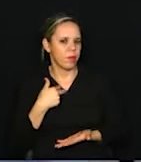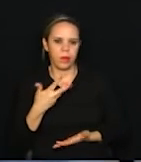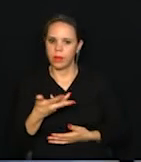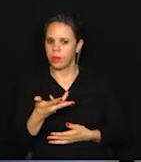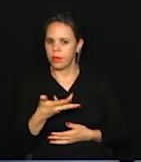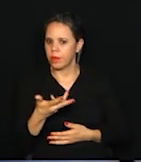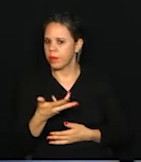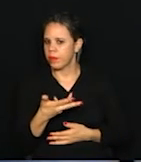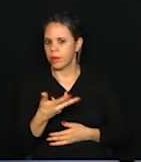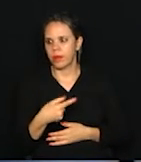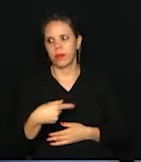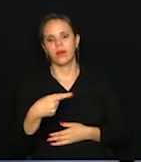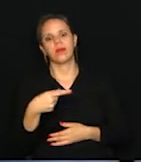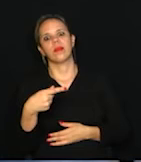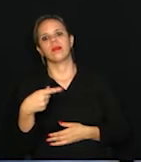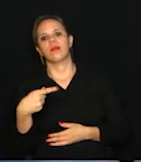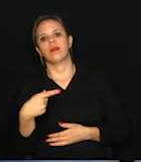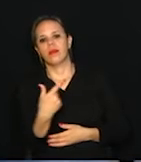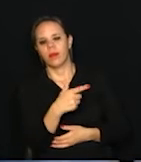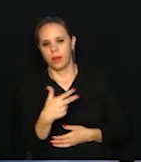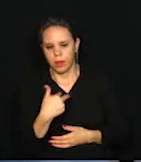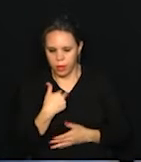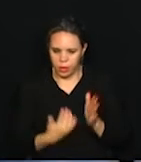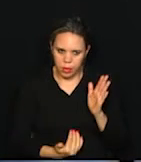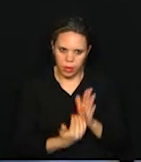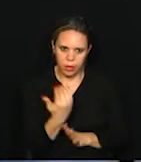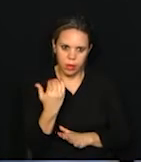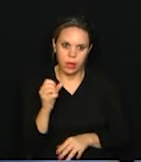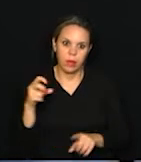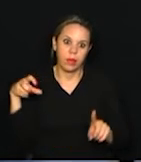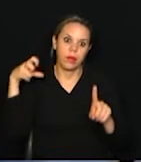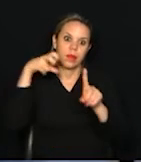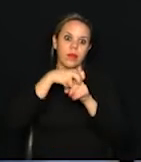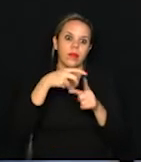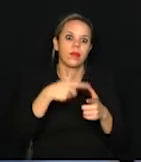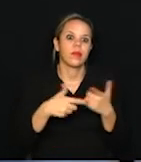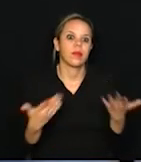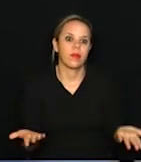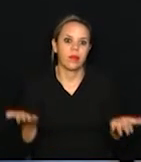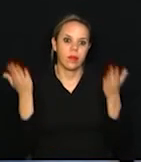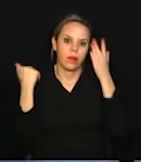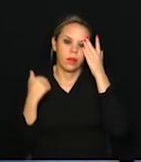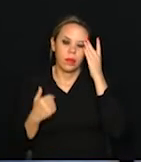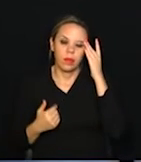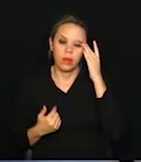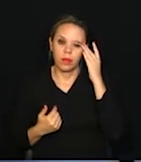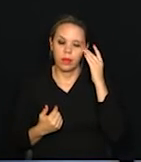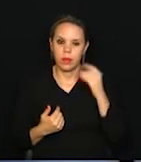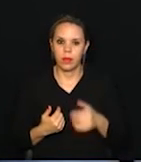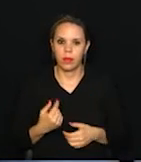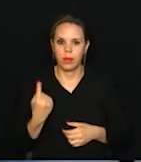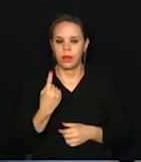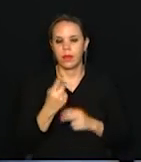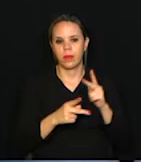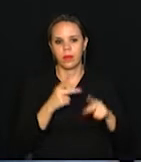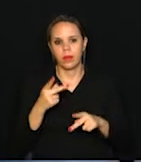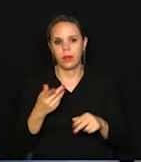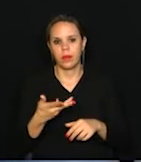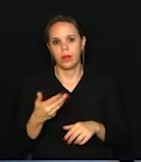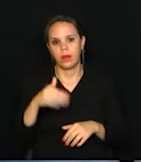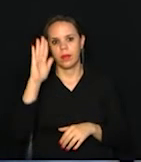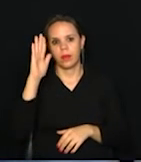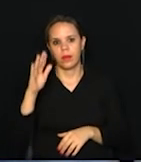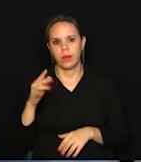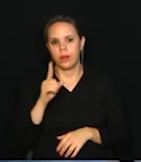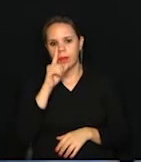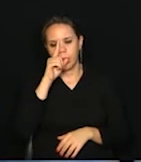uma velocidade excessiva, porque no caso de um atropelamento, a gente sabe que cada grau a mais de velocidade,